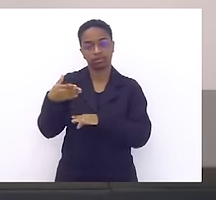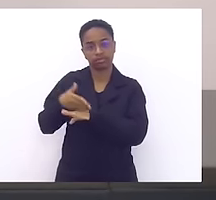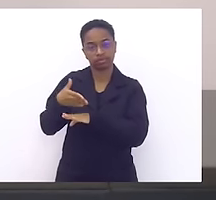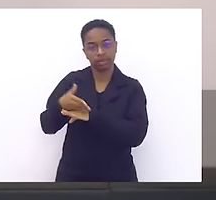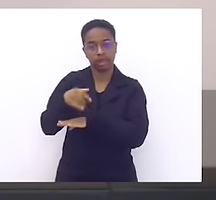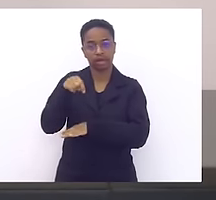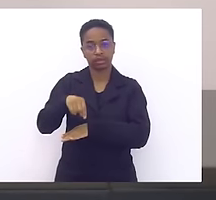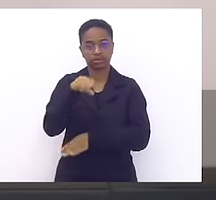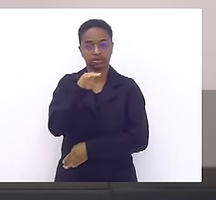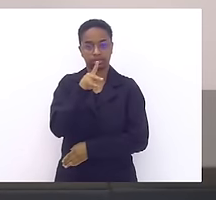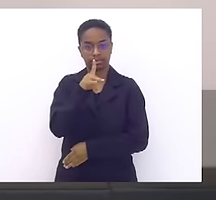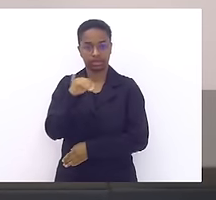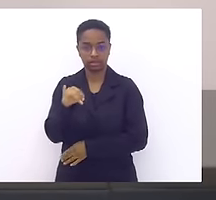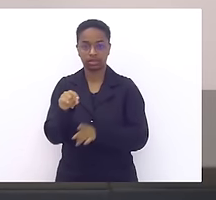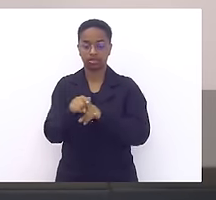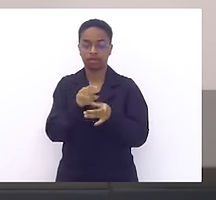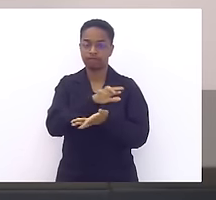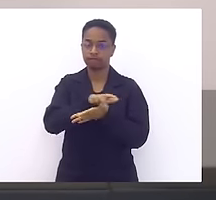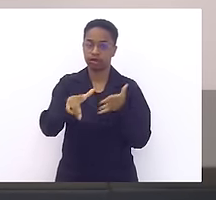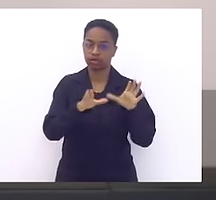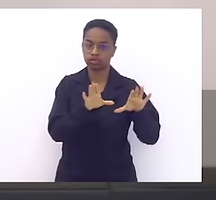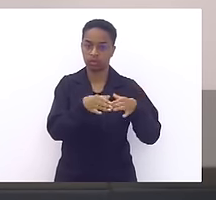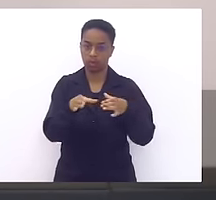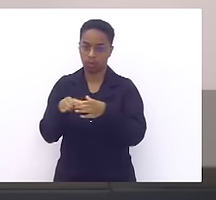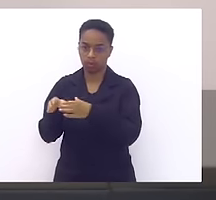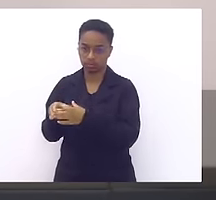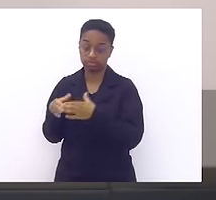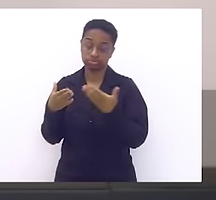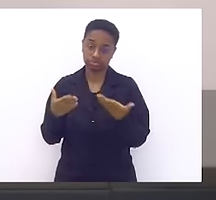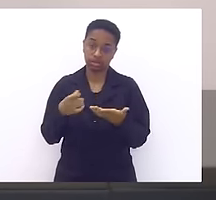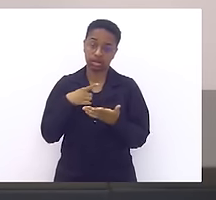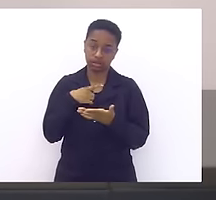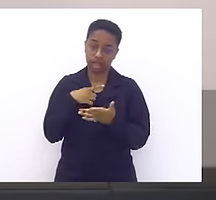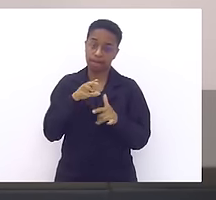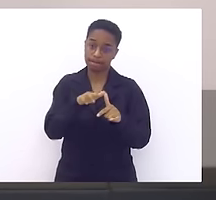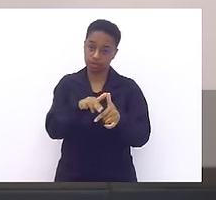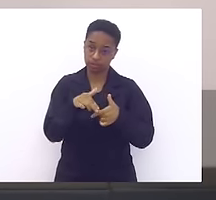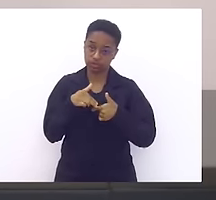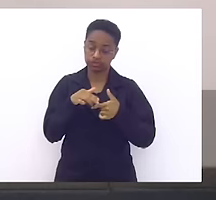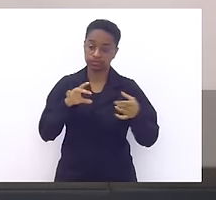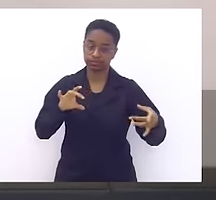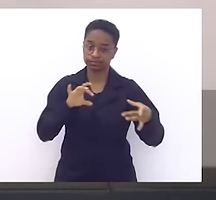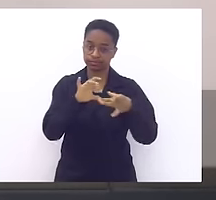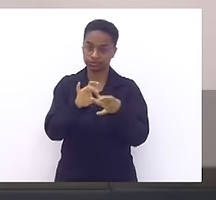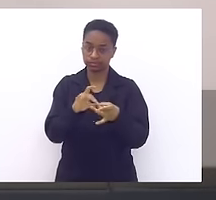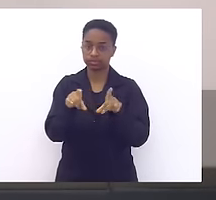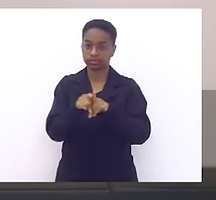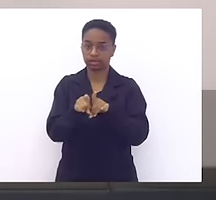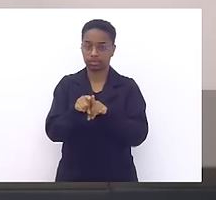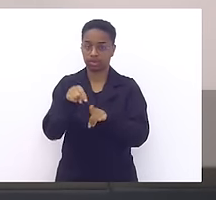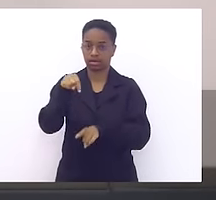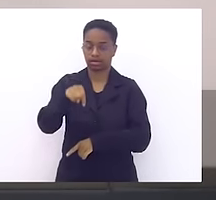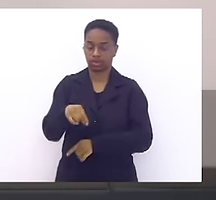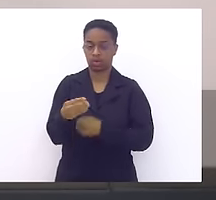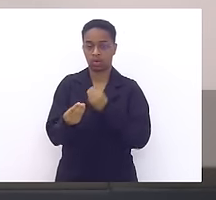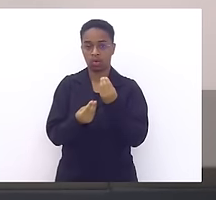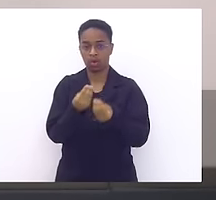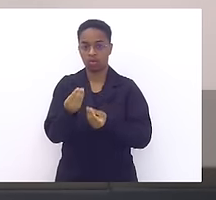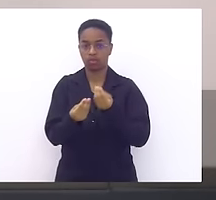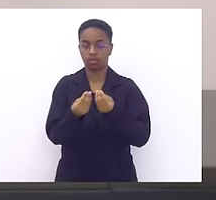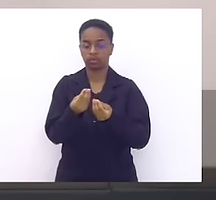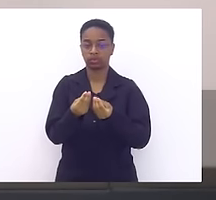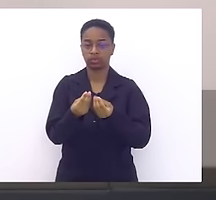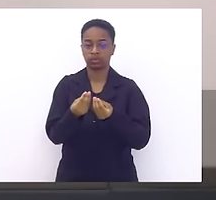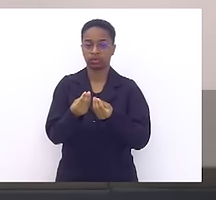da CPI das diferentes comissões que por um motivo ou outro tem uma relação Direta com essa prestação dos